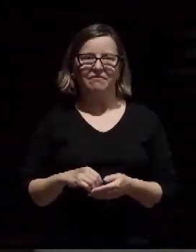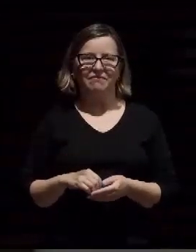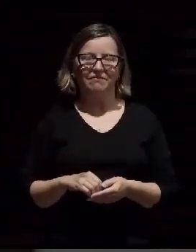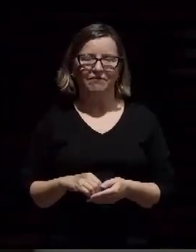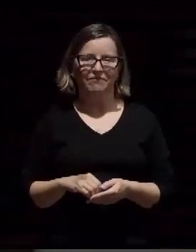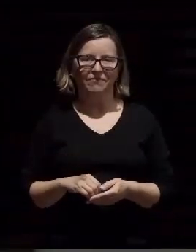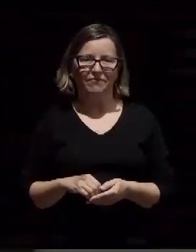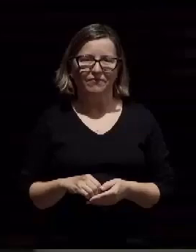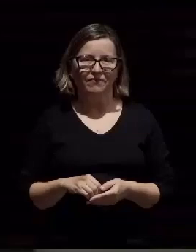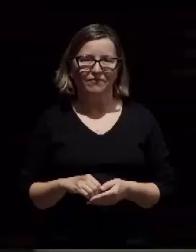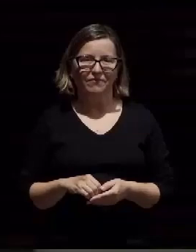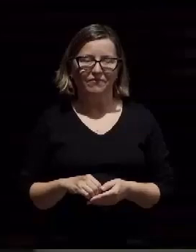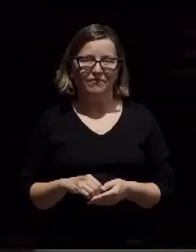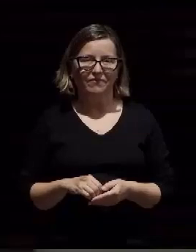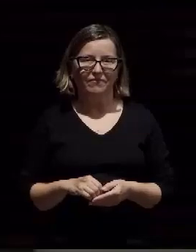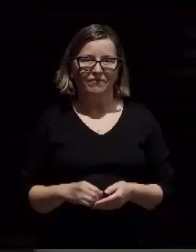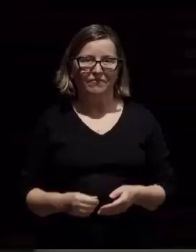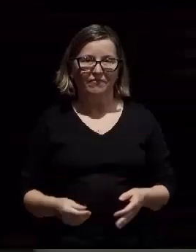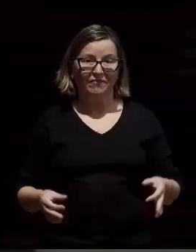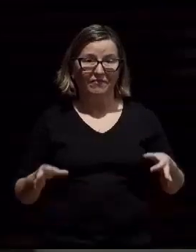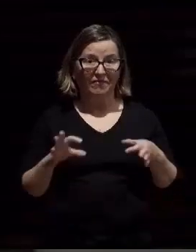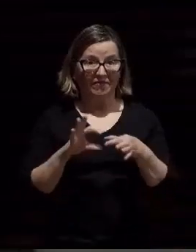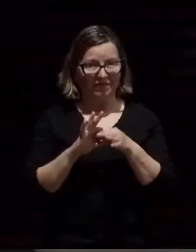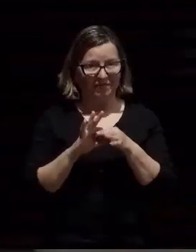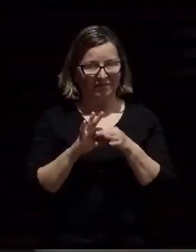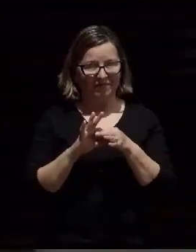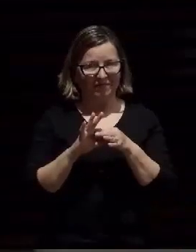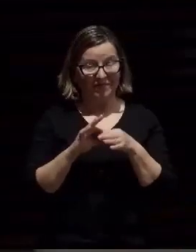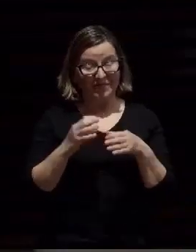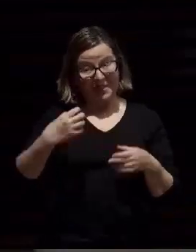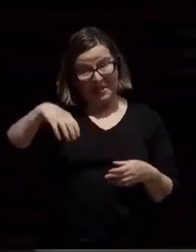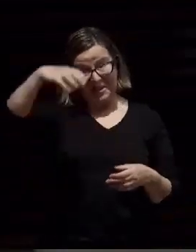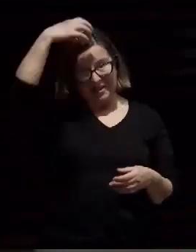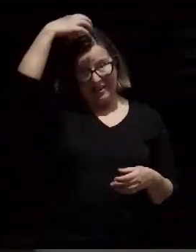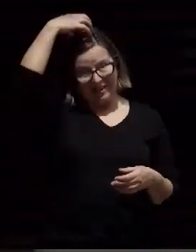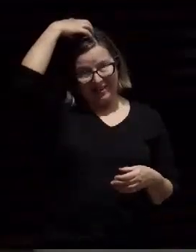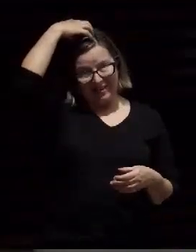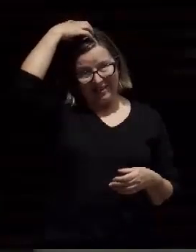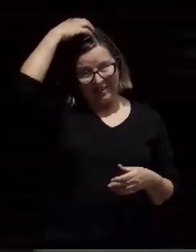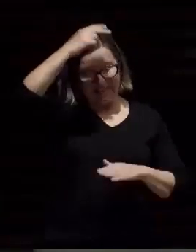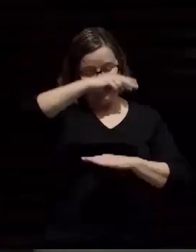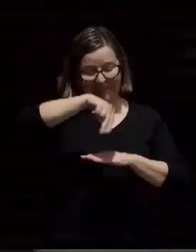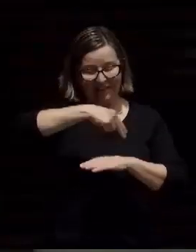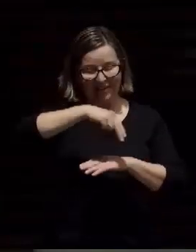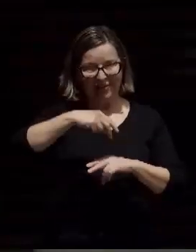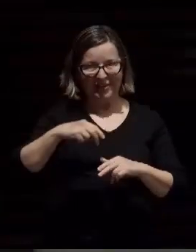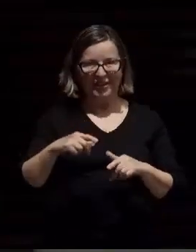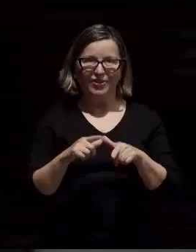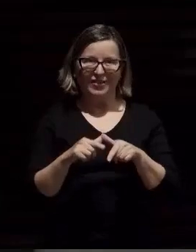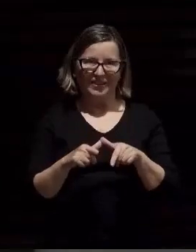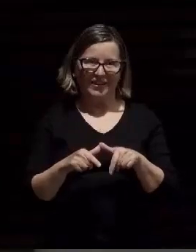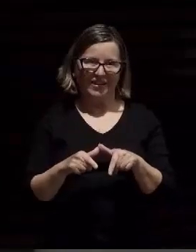que ele restaurasse a soberania nacional de Israel.